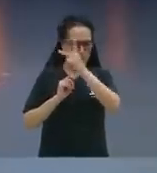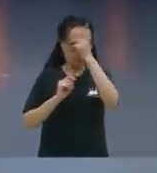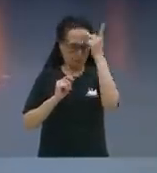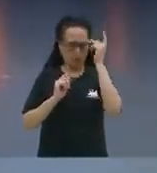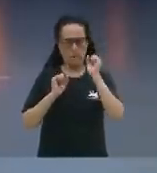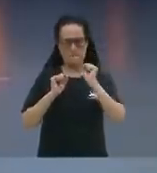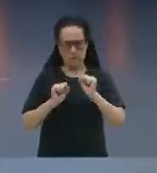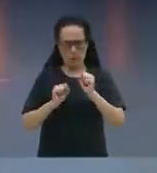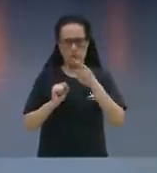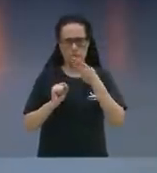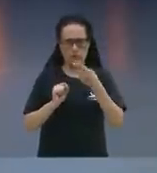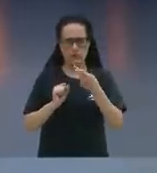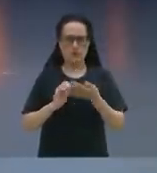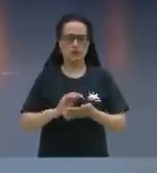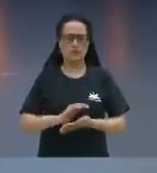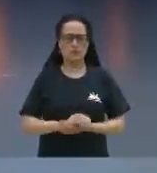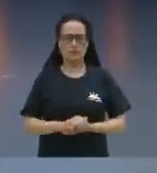pessoas,